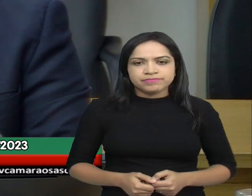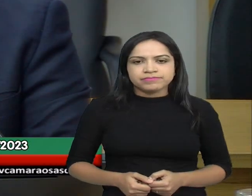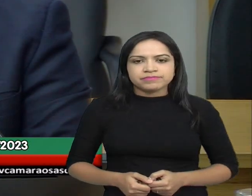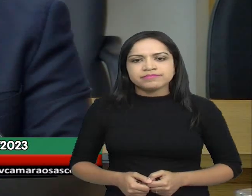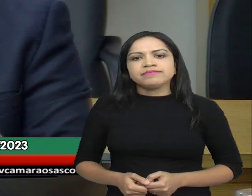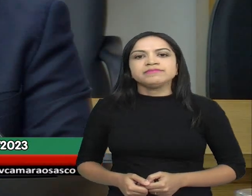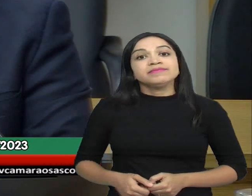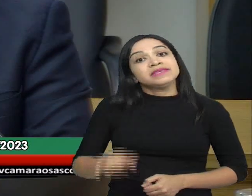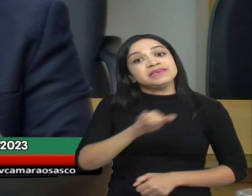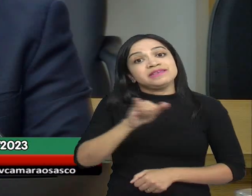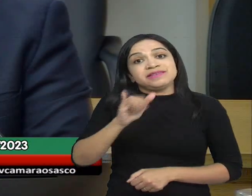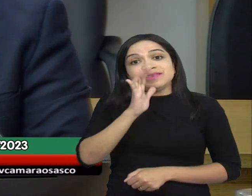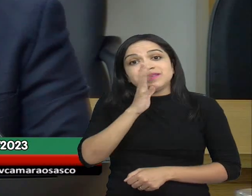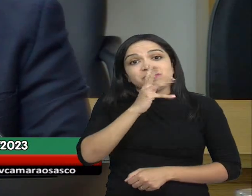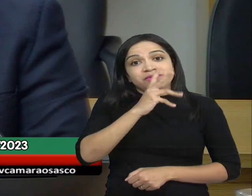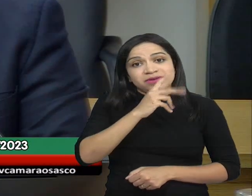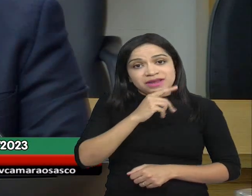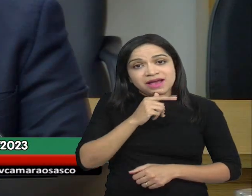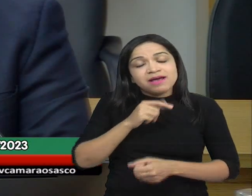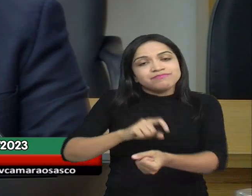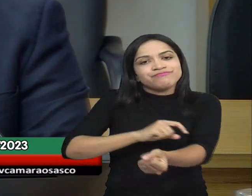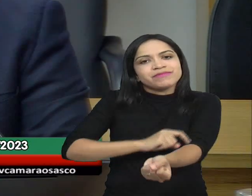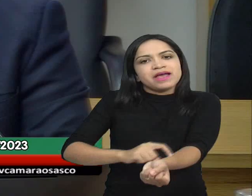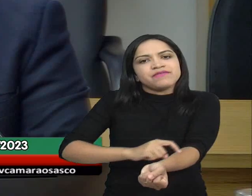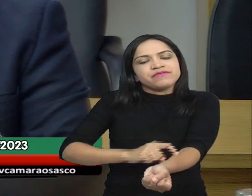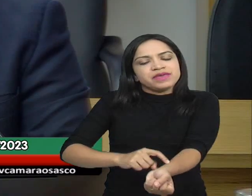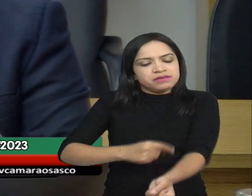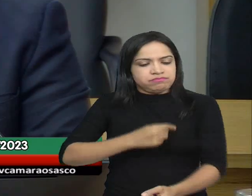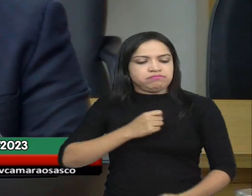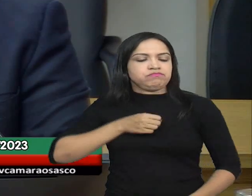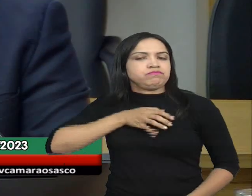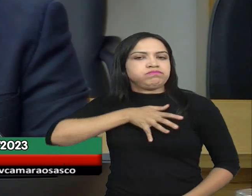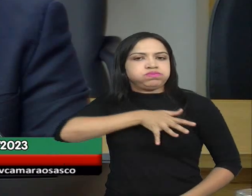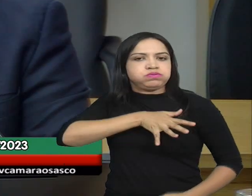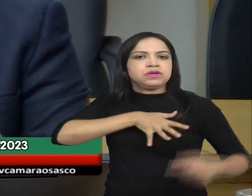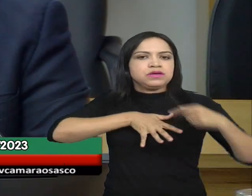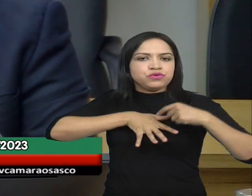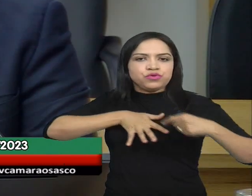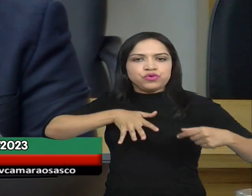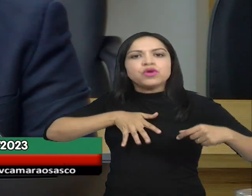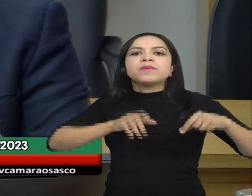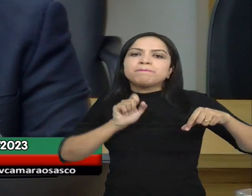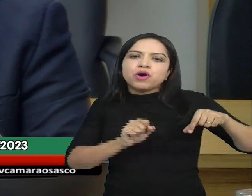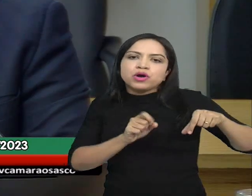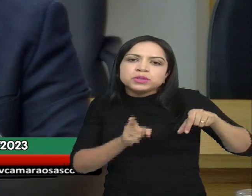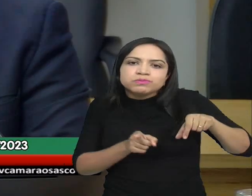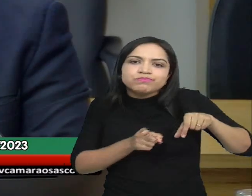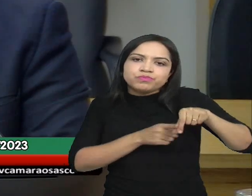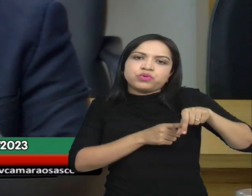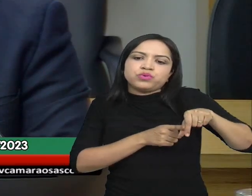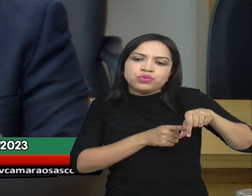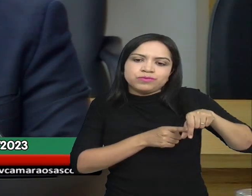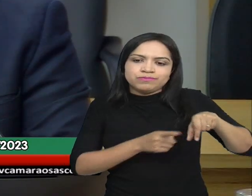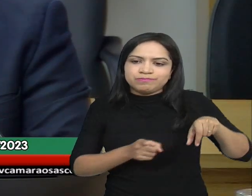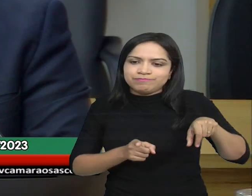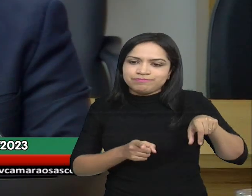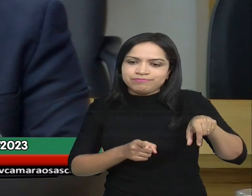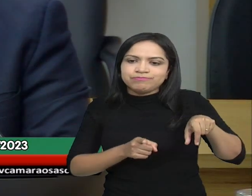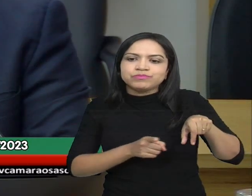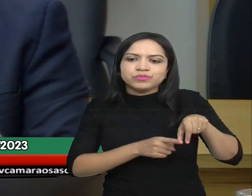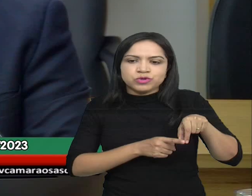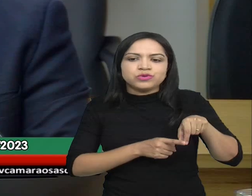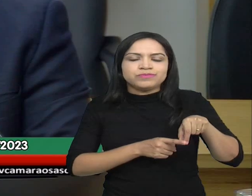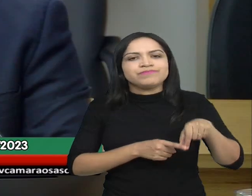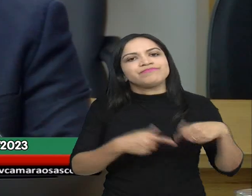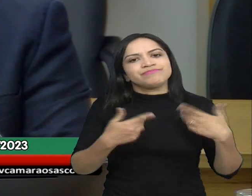A angina, esses entupimentos, esses eventos, ainda o coração está dando sinal que ele vai passar por um evento grave. E a gente tem